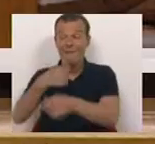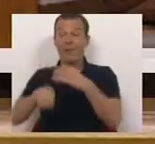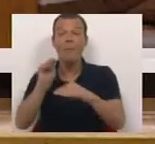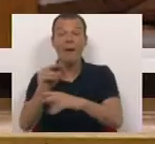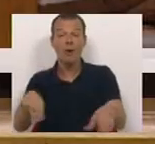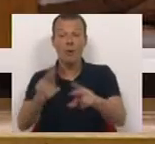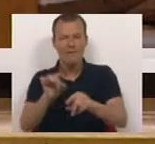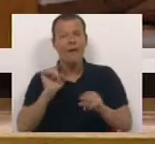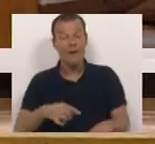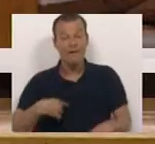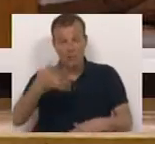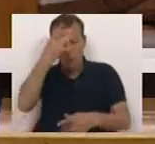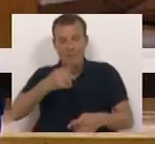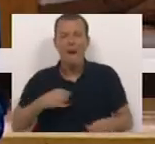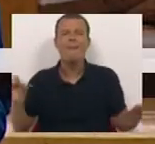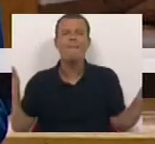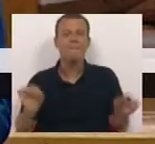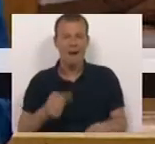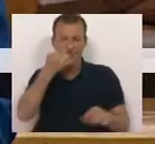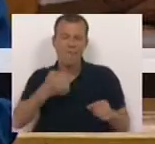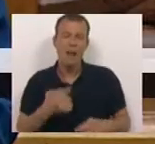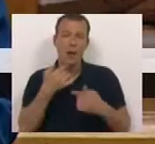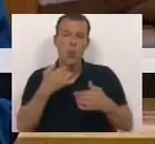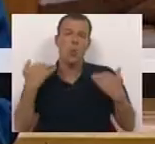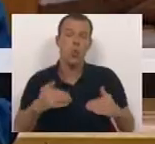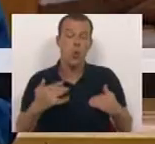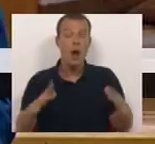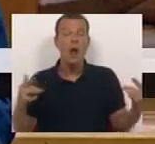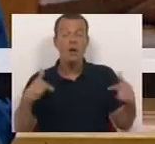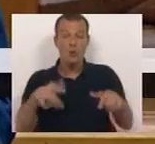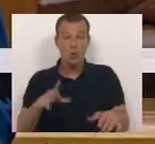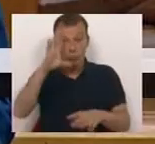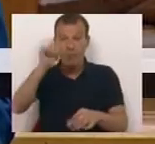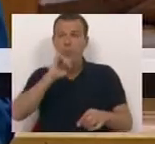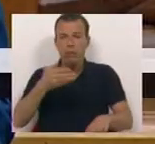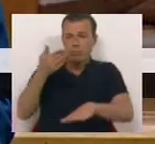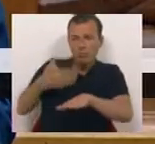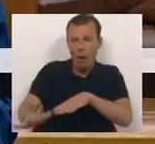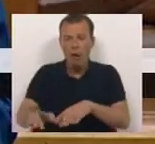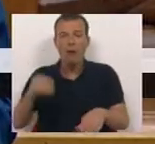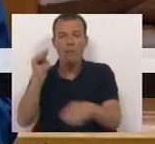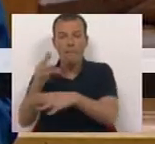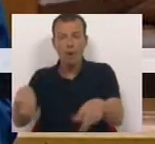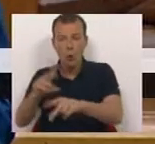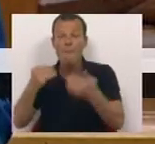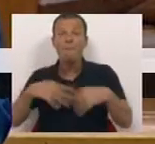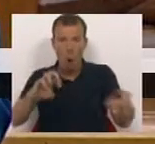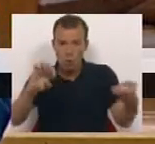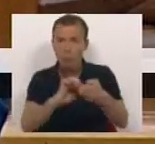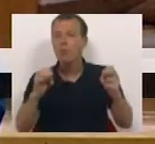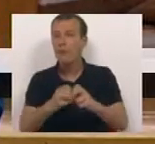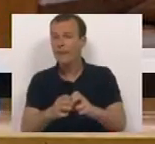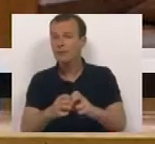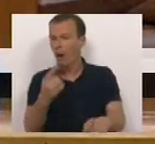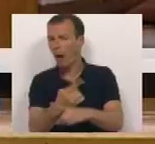banco é, a nosso ver, um erro monumental. O Estado pode livrar-se do novo banco, mas não se vai livrar dos problemas porque